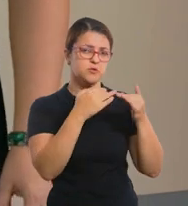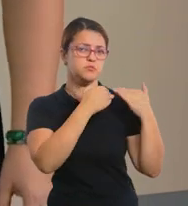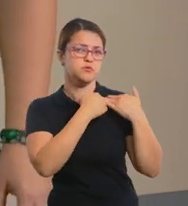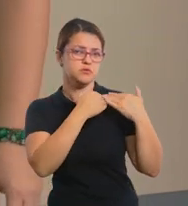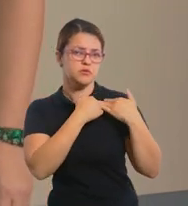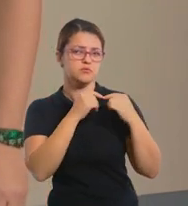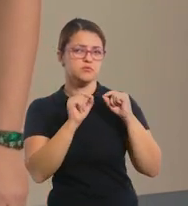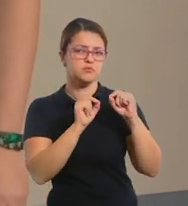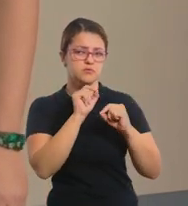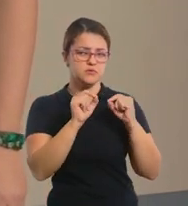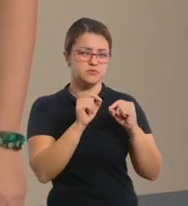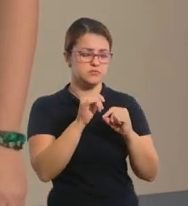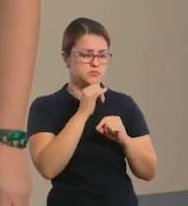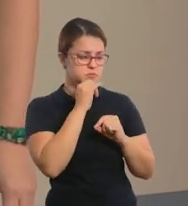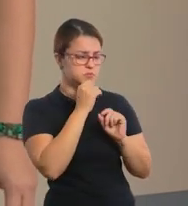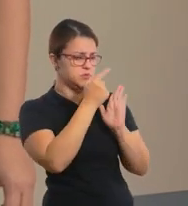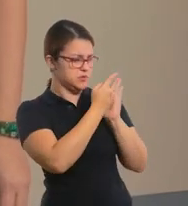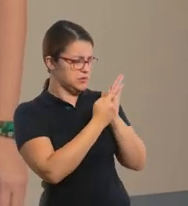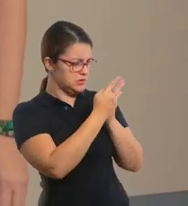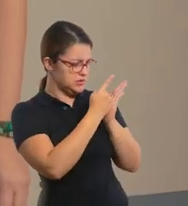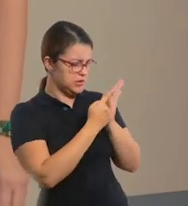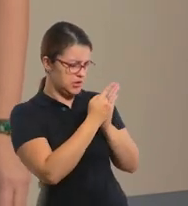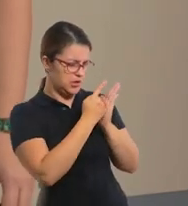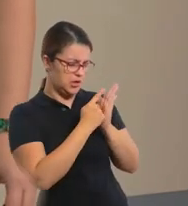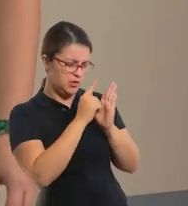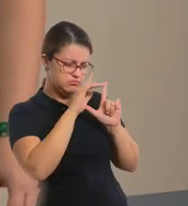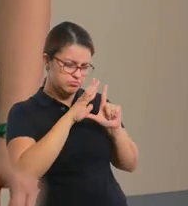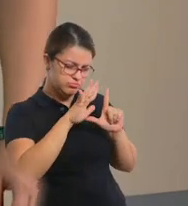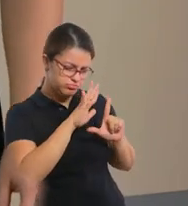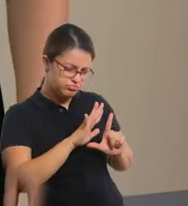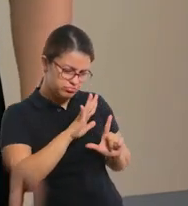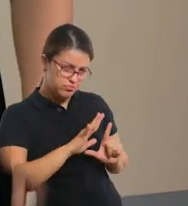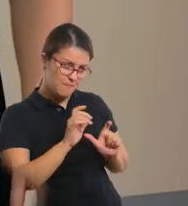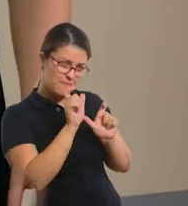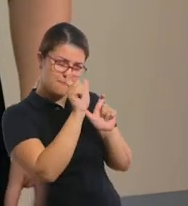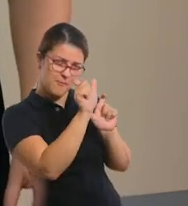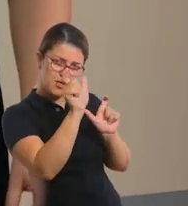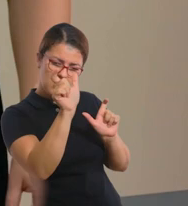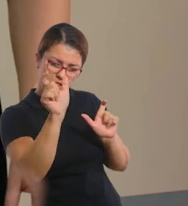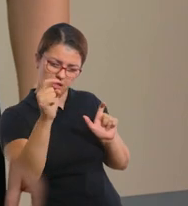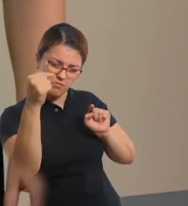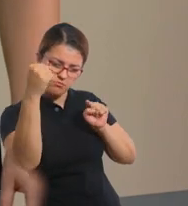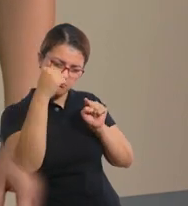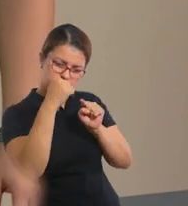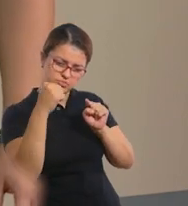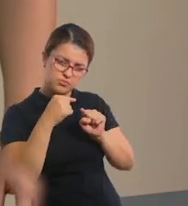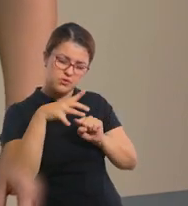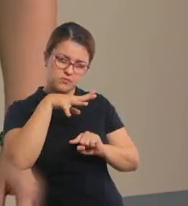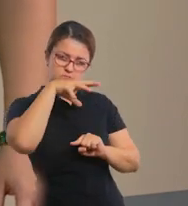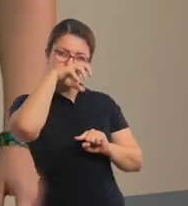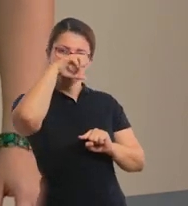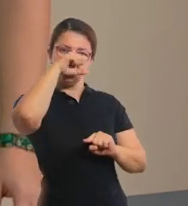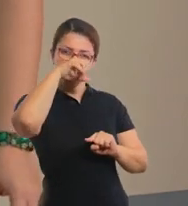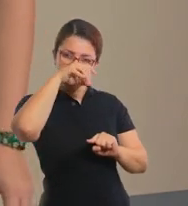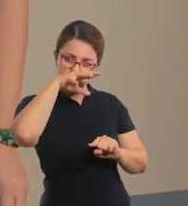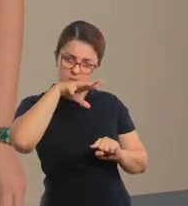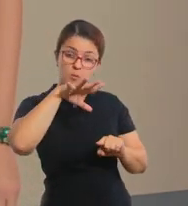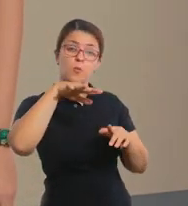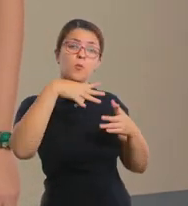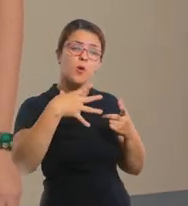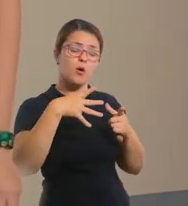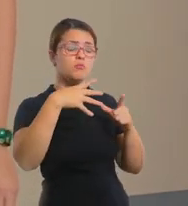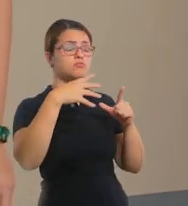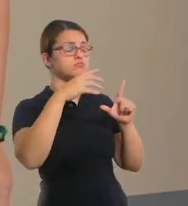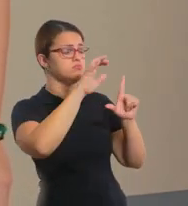suas funções vocês vão ligar o desenho a cada palavra a respiração